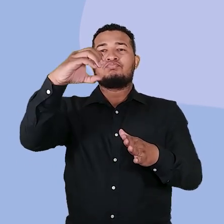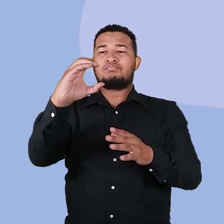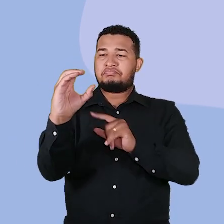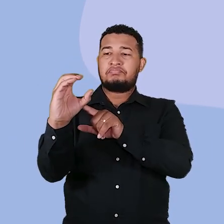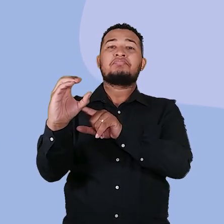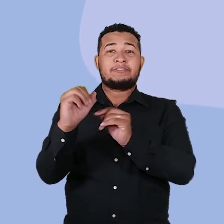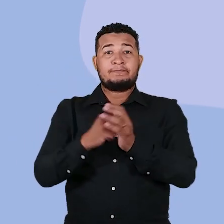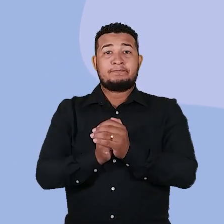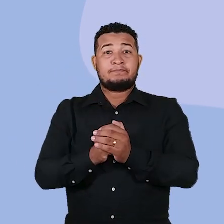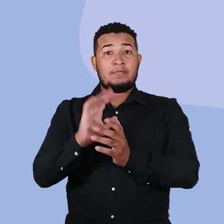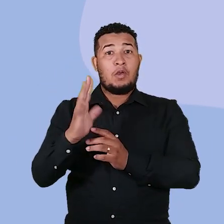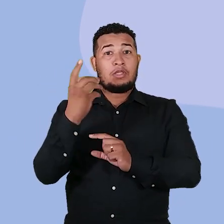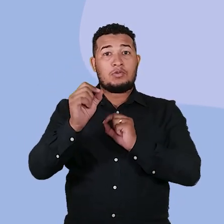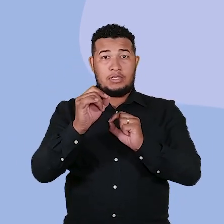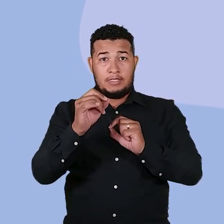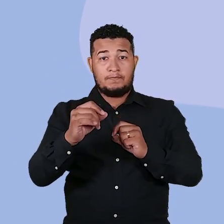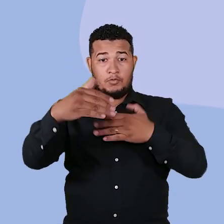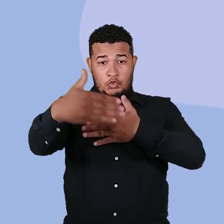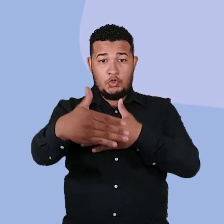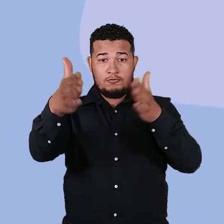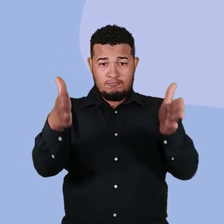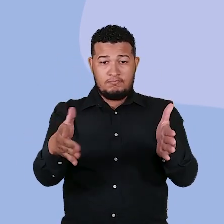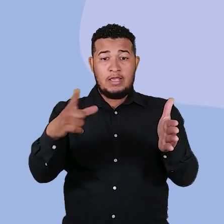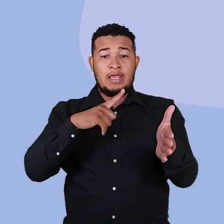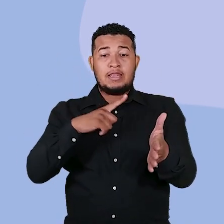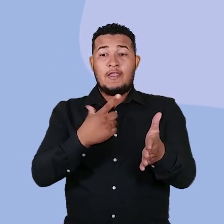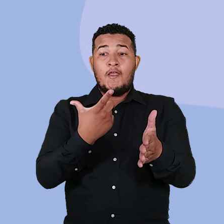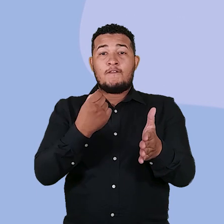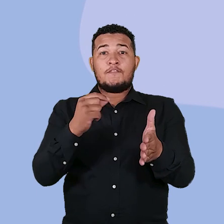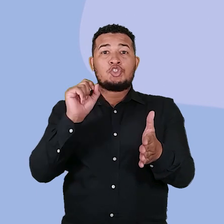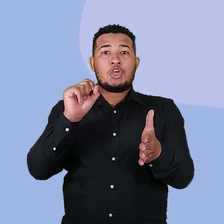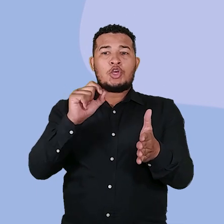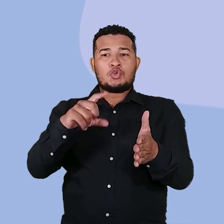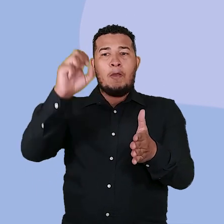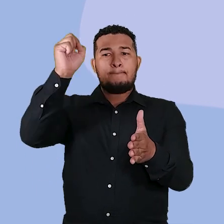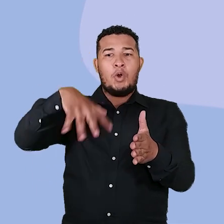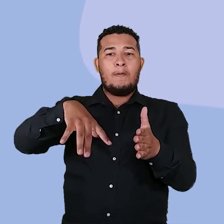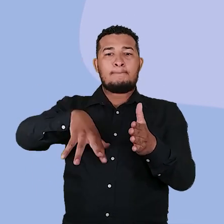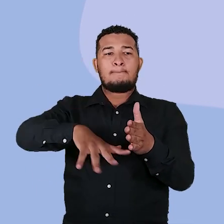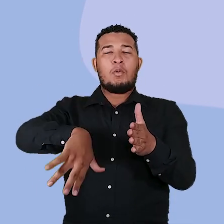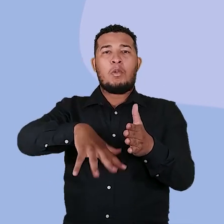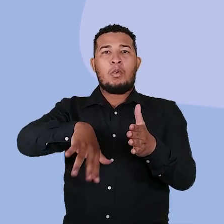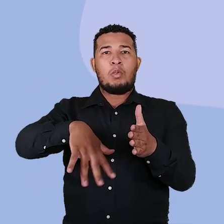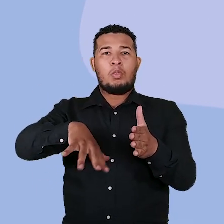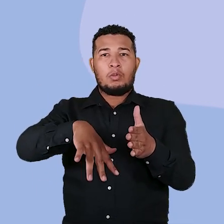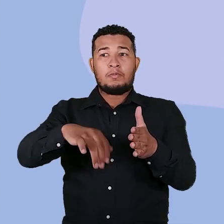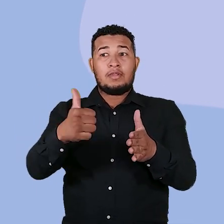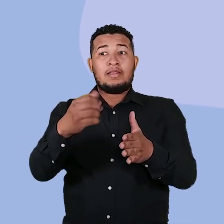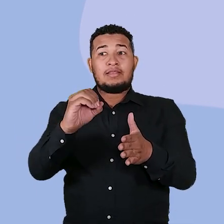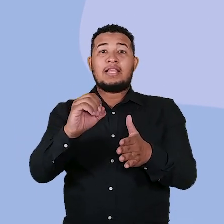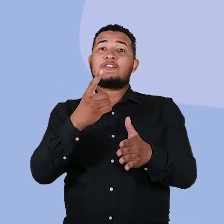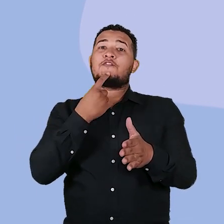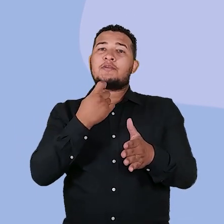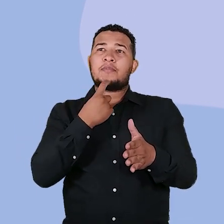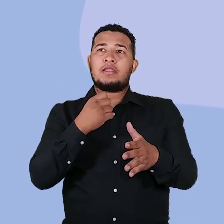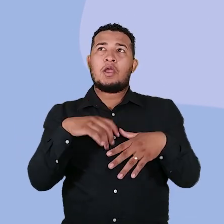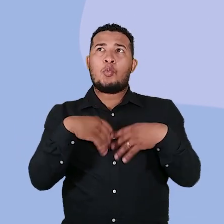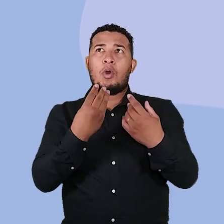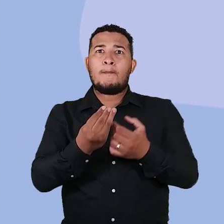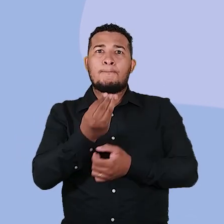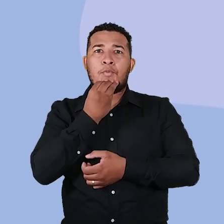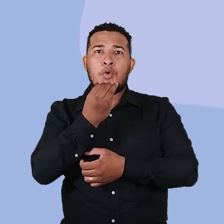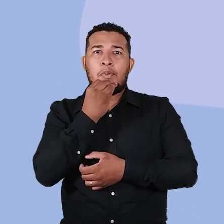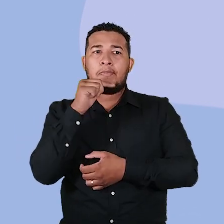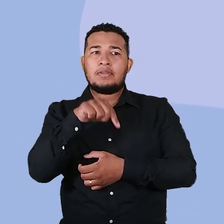e se liga no que vai acontecer e é uma hora a gente bolas azuis e 10 bolas vermelhas